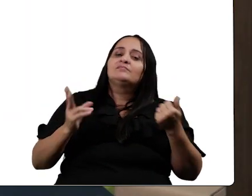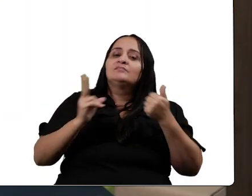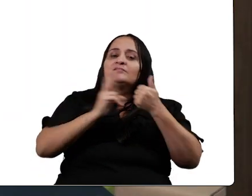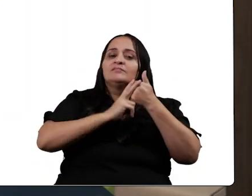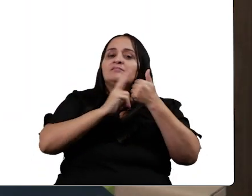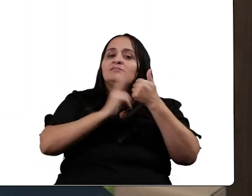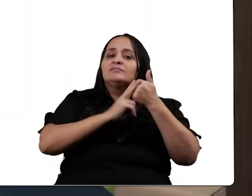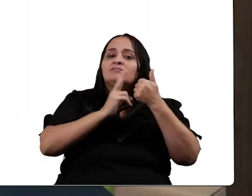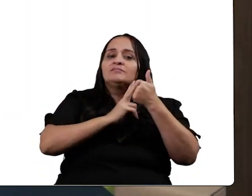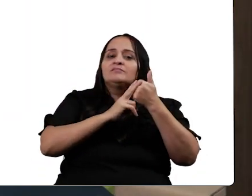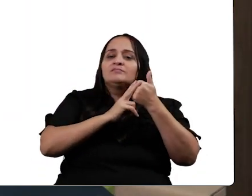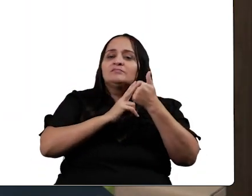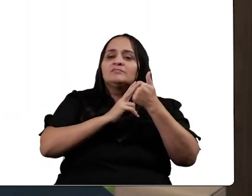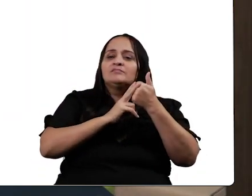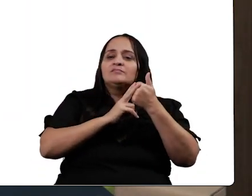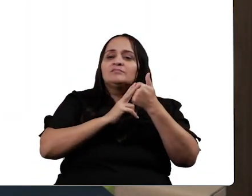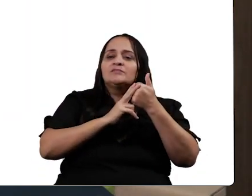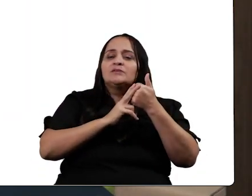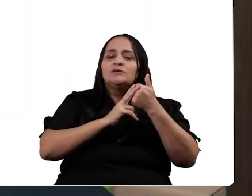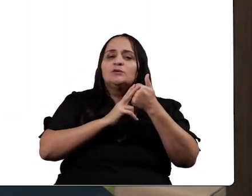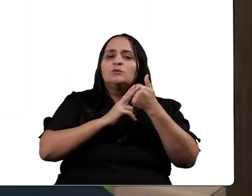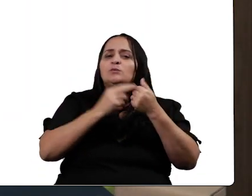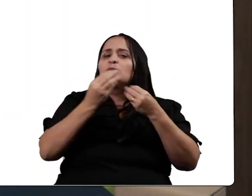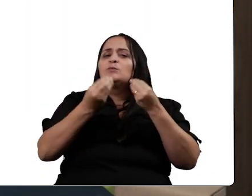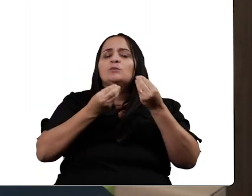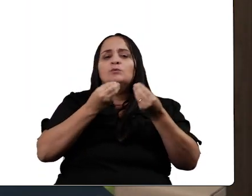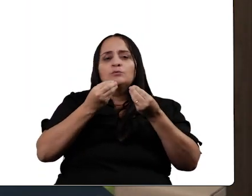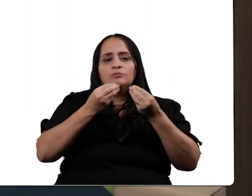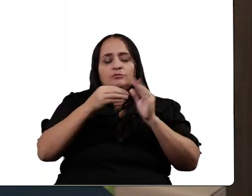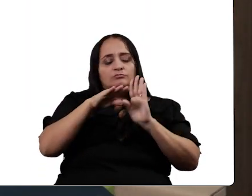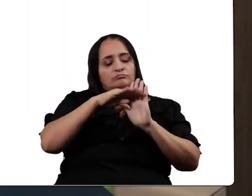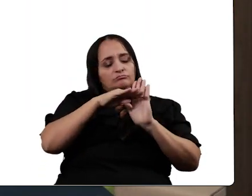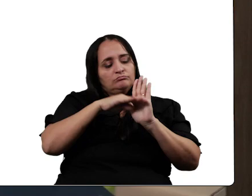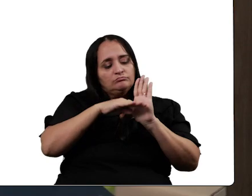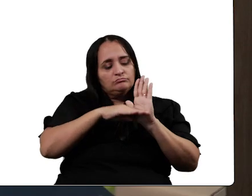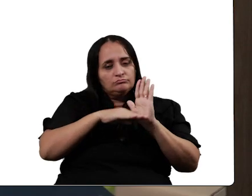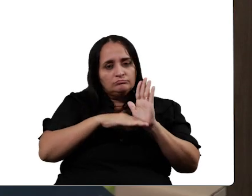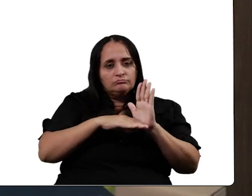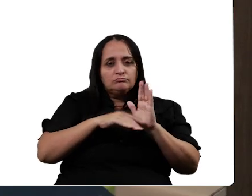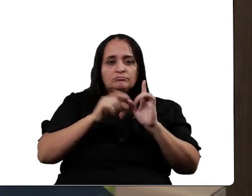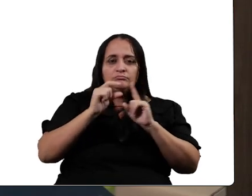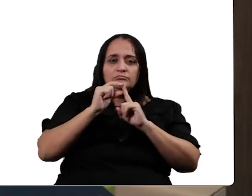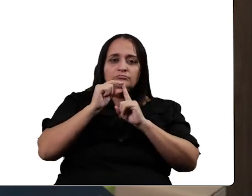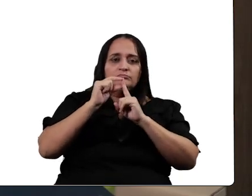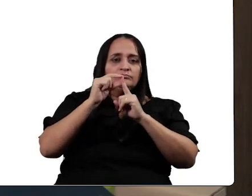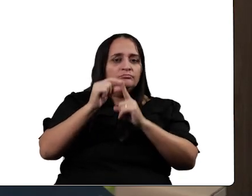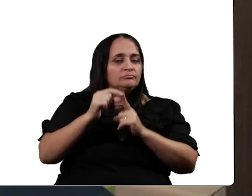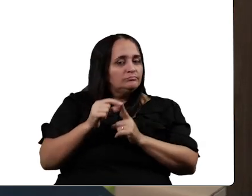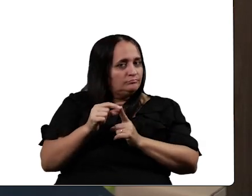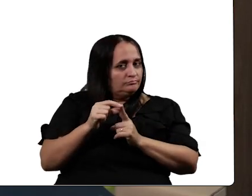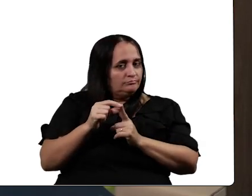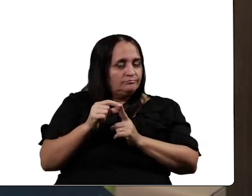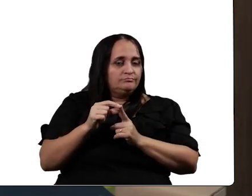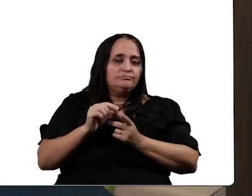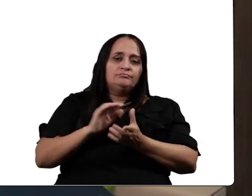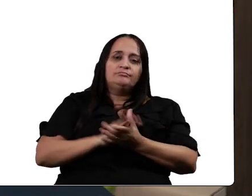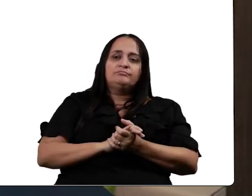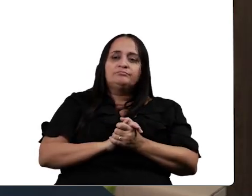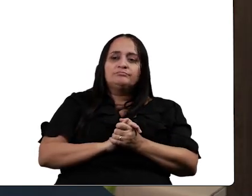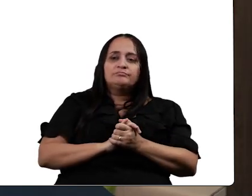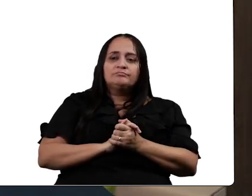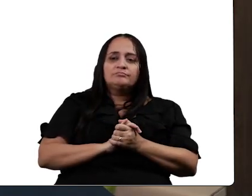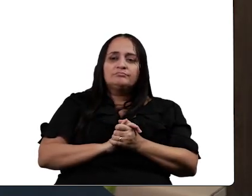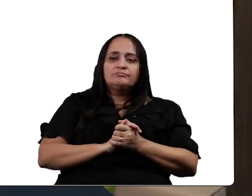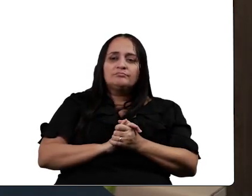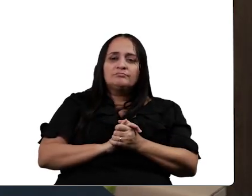imperativo. Onde é que tinha verbo? O verbo é uma classe de palavras, né, gente? Verbos no indicativo. Quando